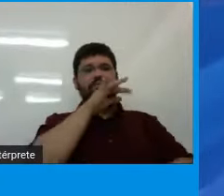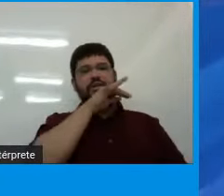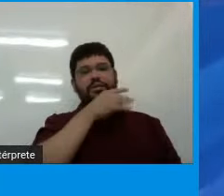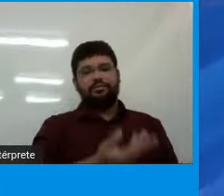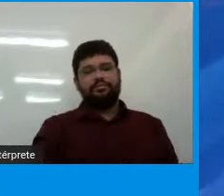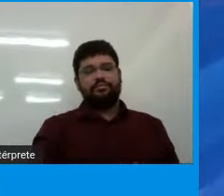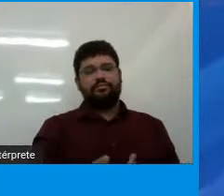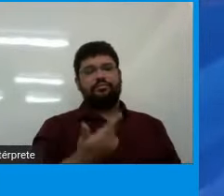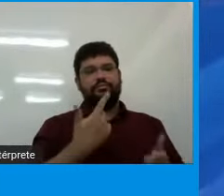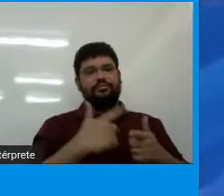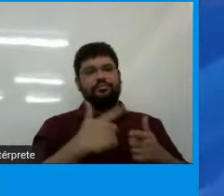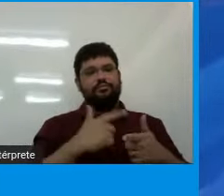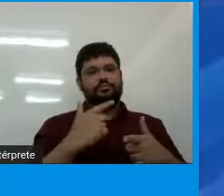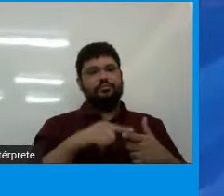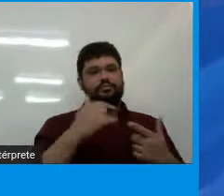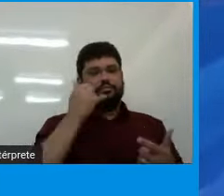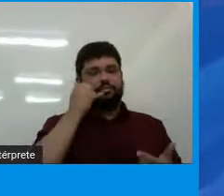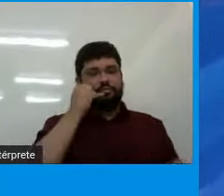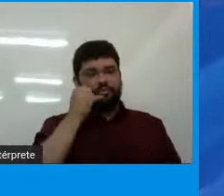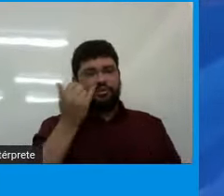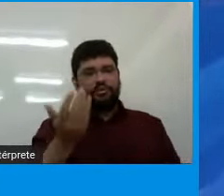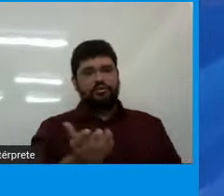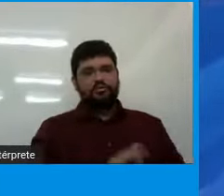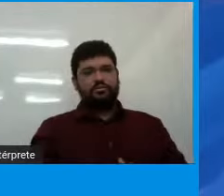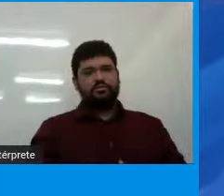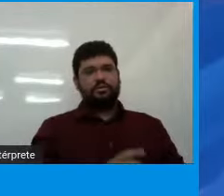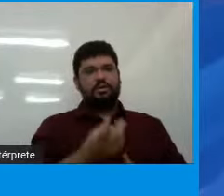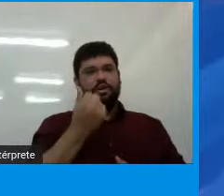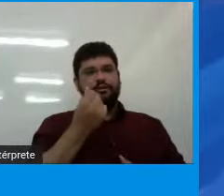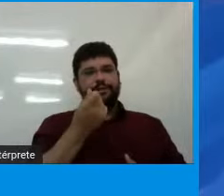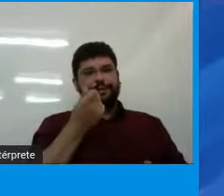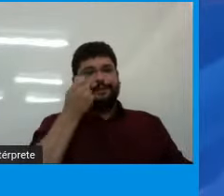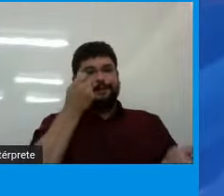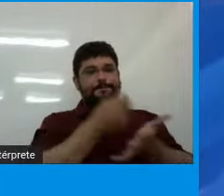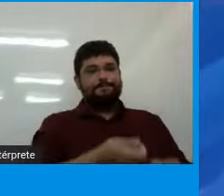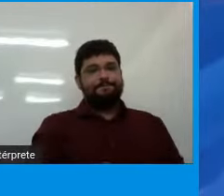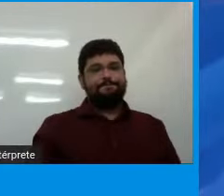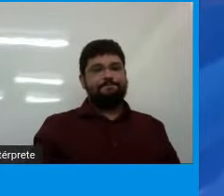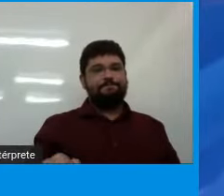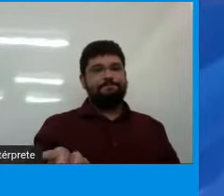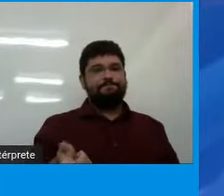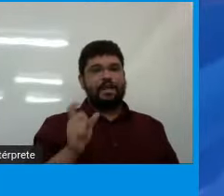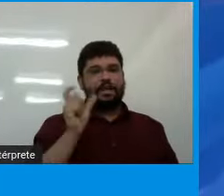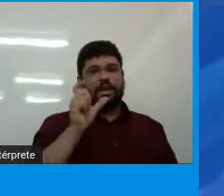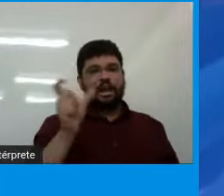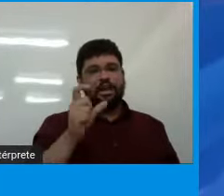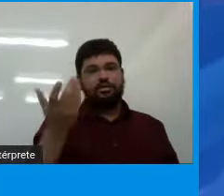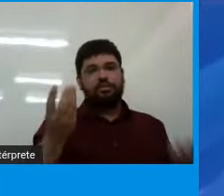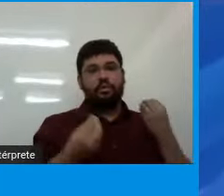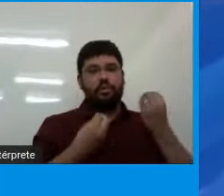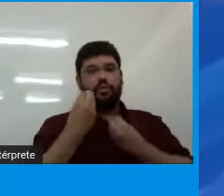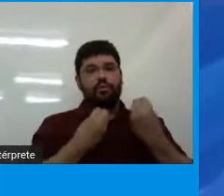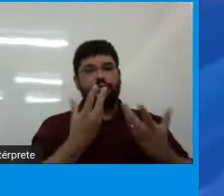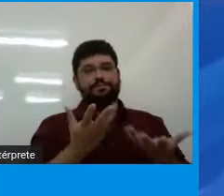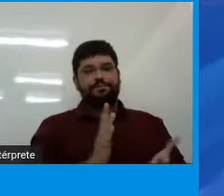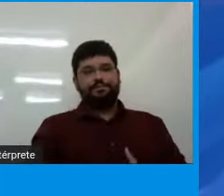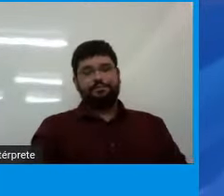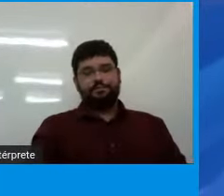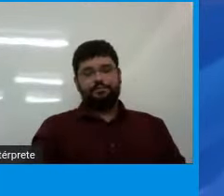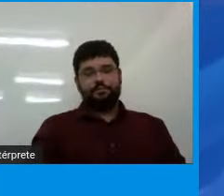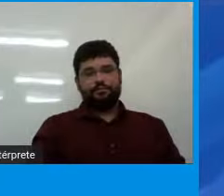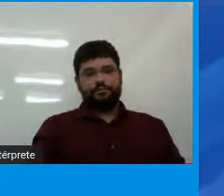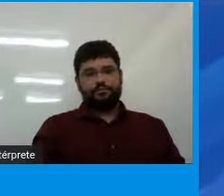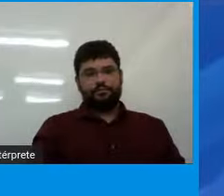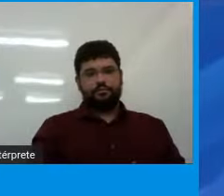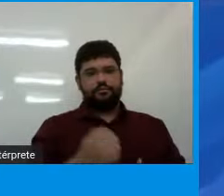causar um problema no que diz respeito ao recurso, né, de acesso à internet do nosso público-alvo. Então, é importante a gente ter isso